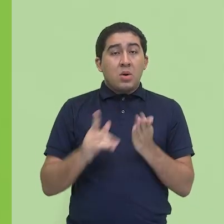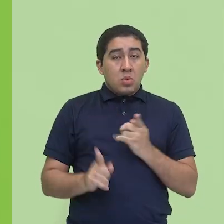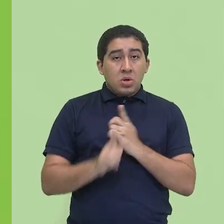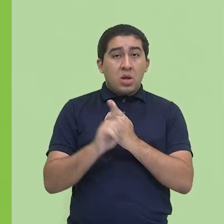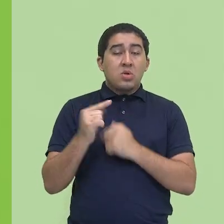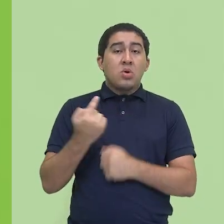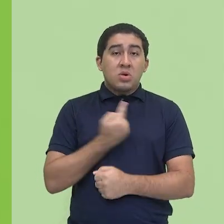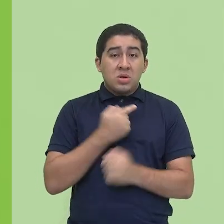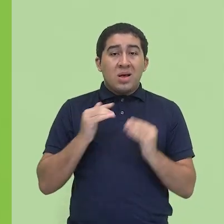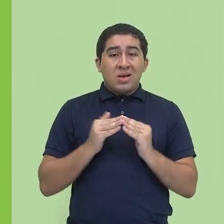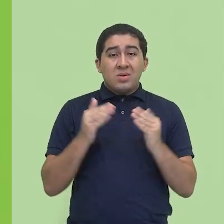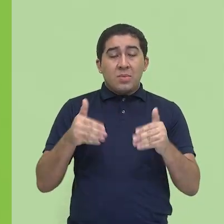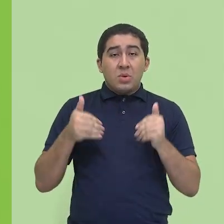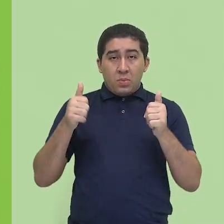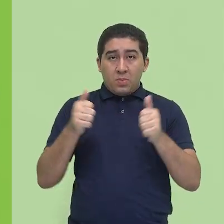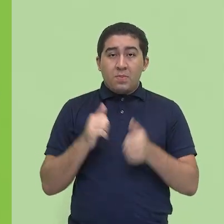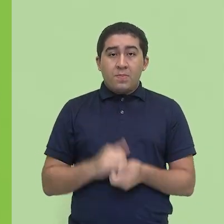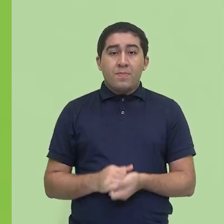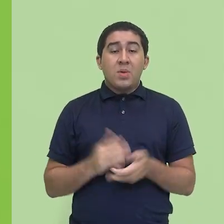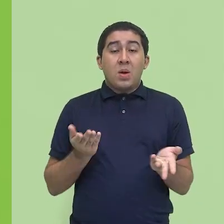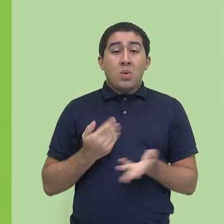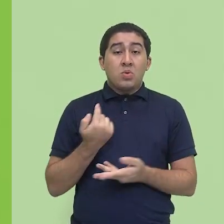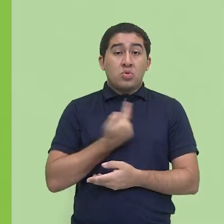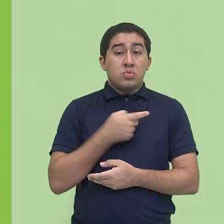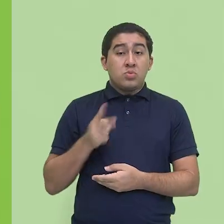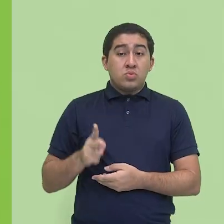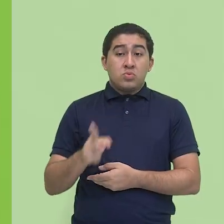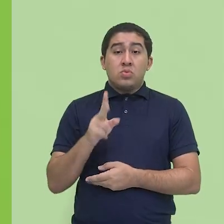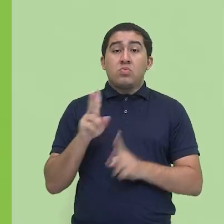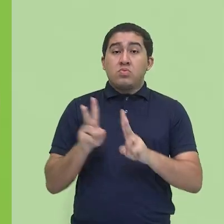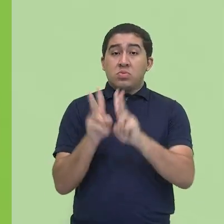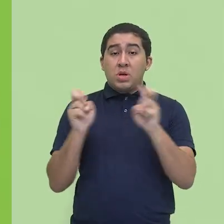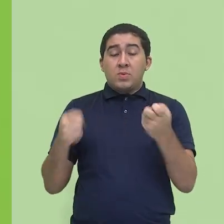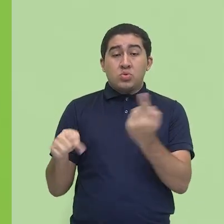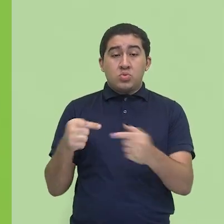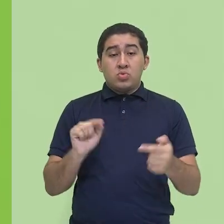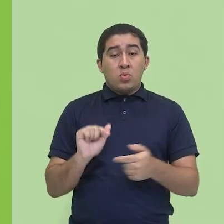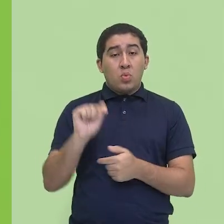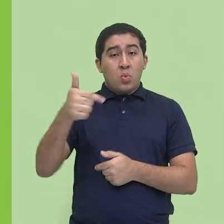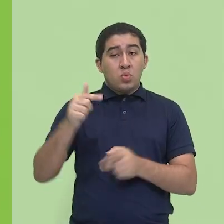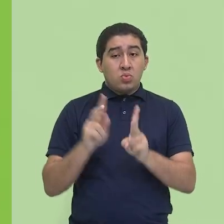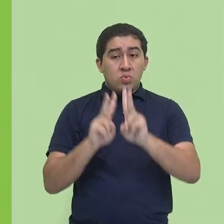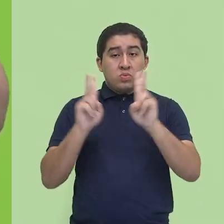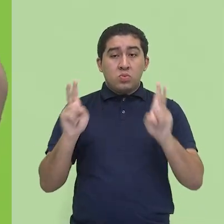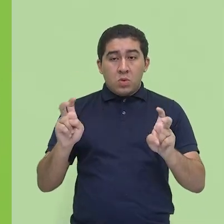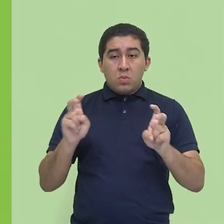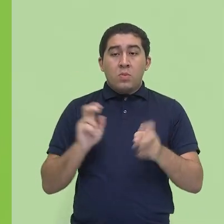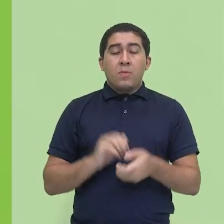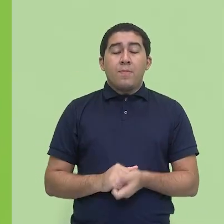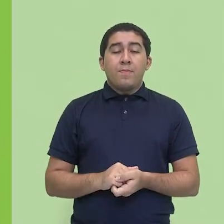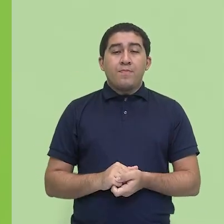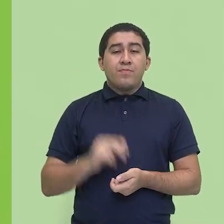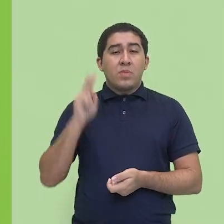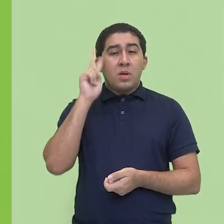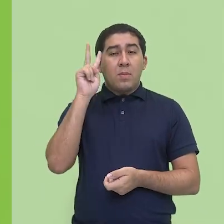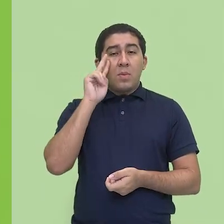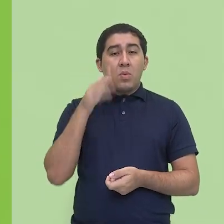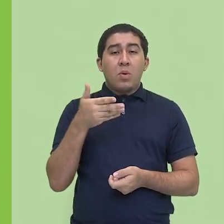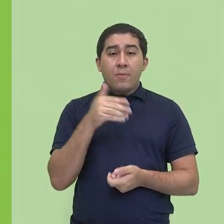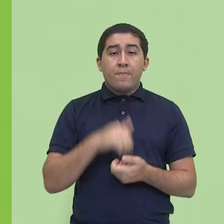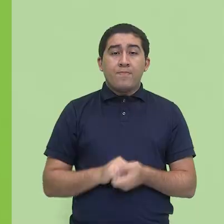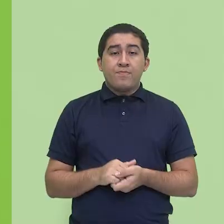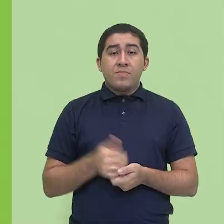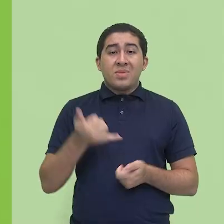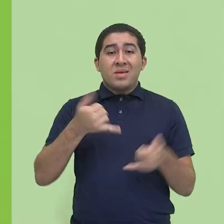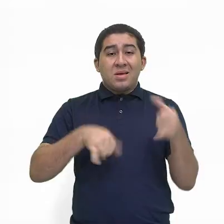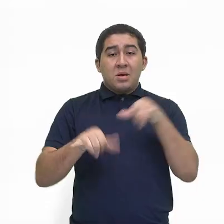melhor maneira possível, tá bom? Agora a gente vai continuar falando, né, de um outro assunto, na verdade a gente vai reforçar um outro assunto que é a